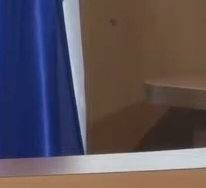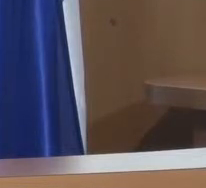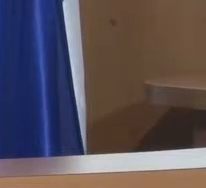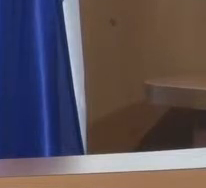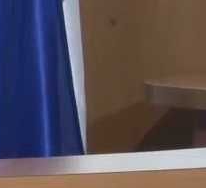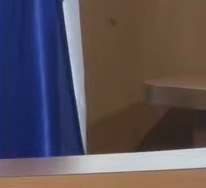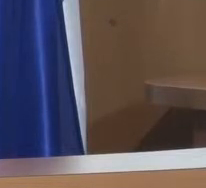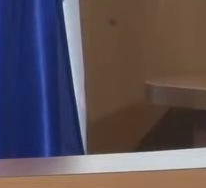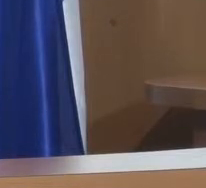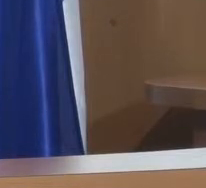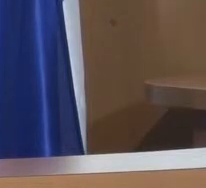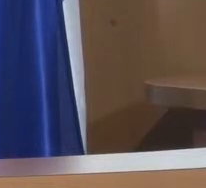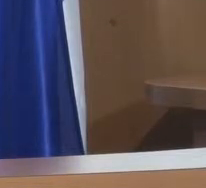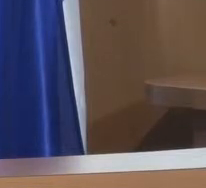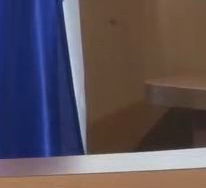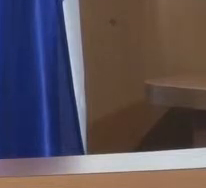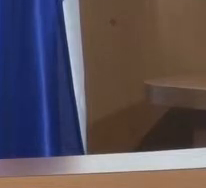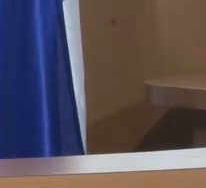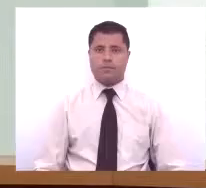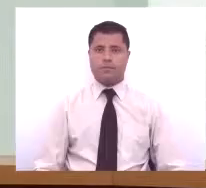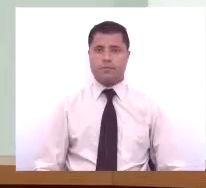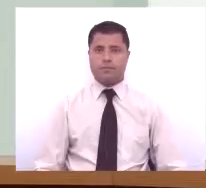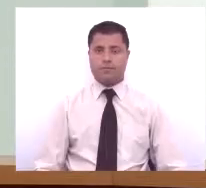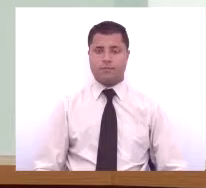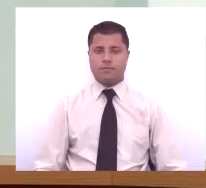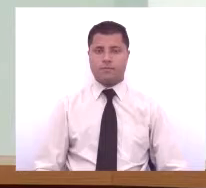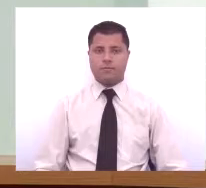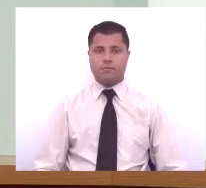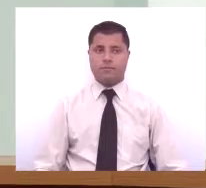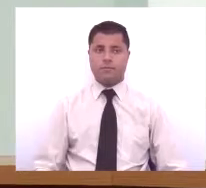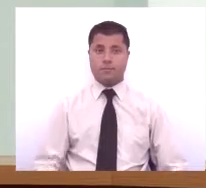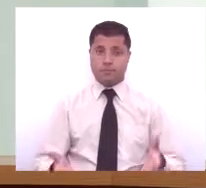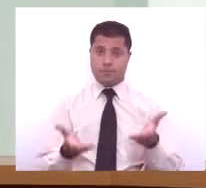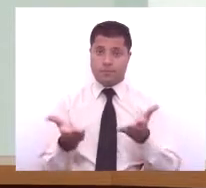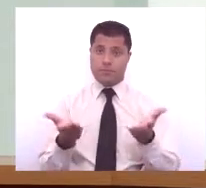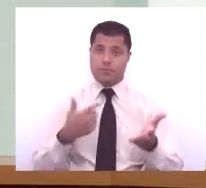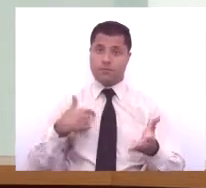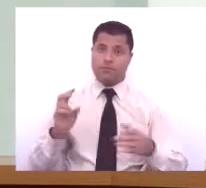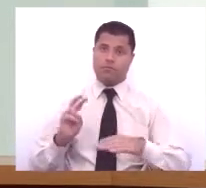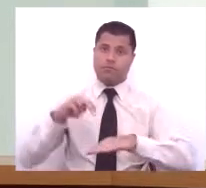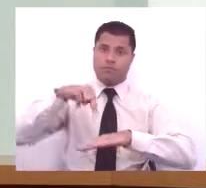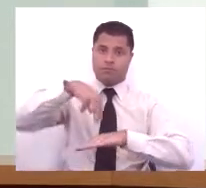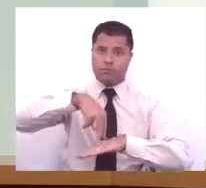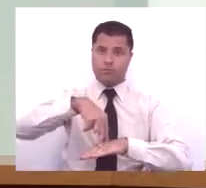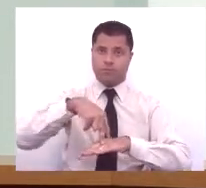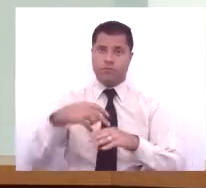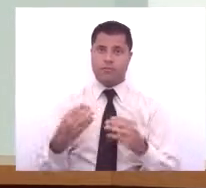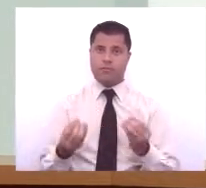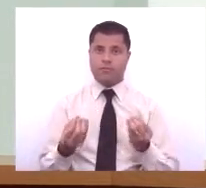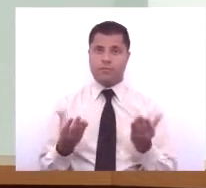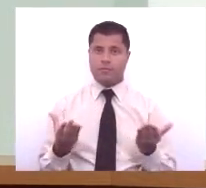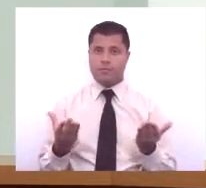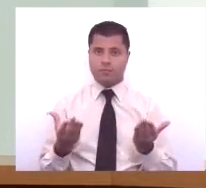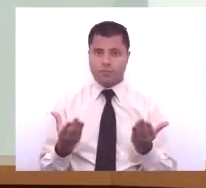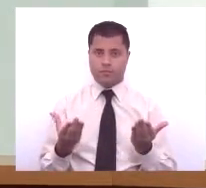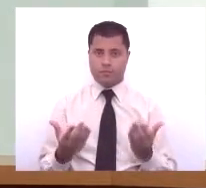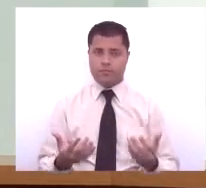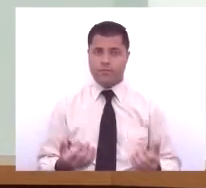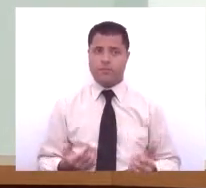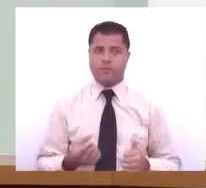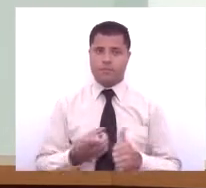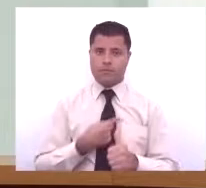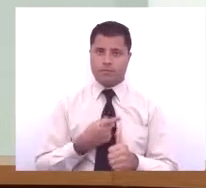nas ruas durante a campanha eleitoral. Venho usar essa tribuna, primeiramente,